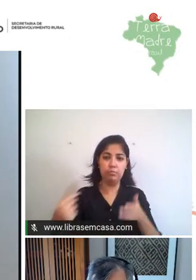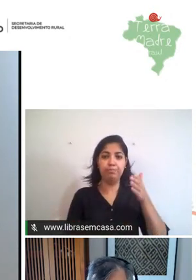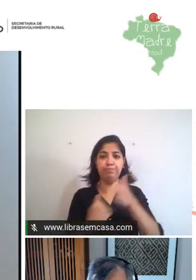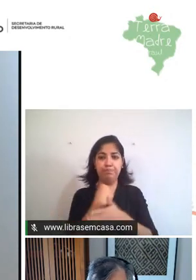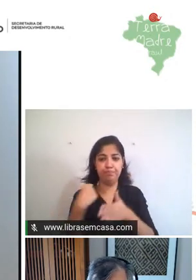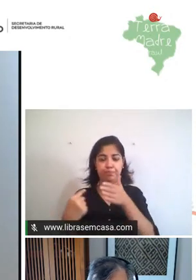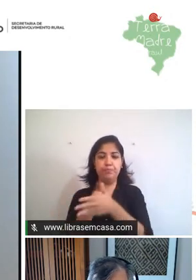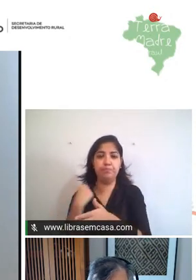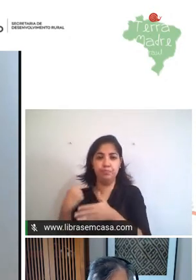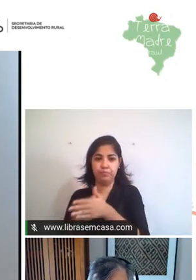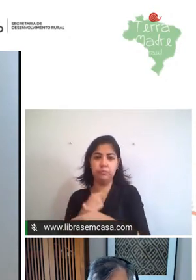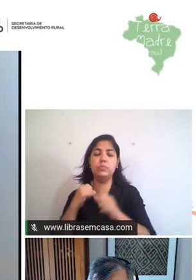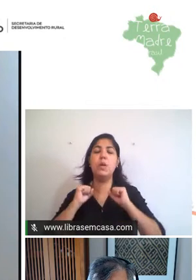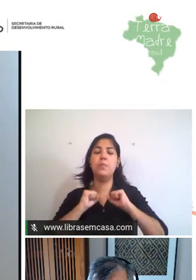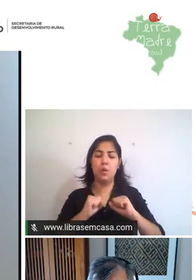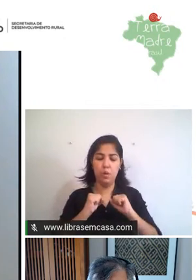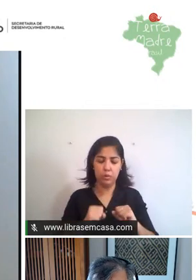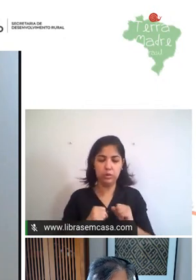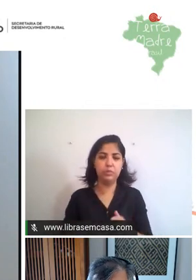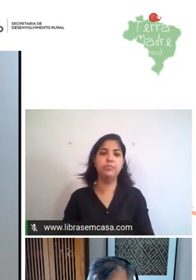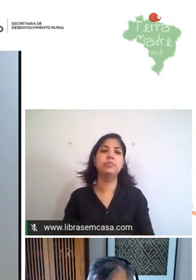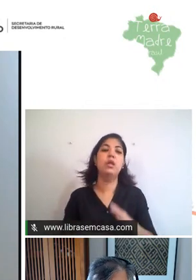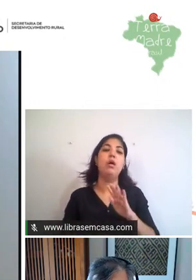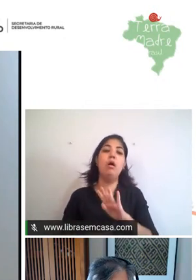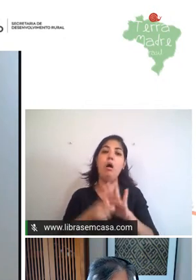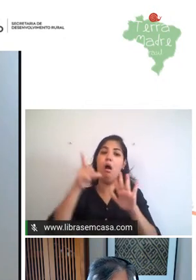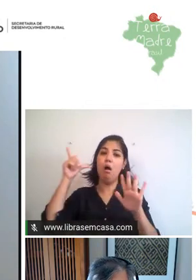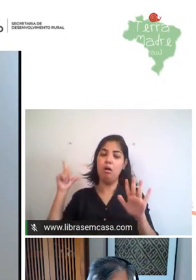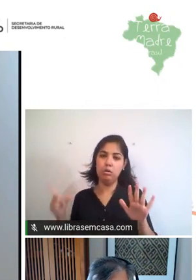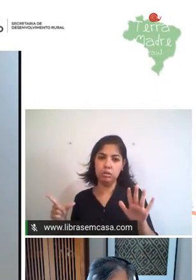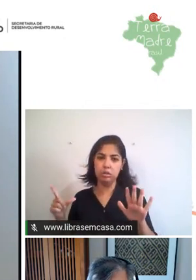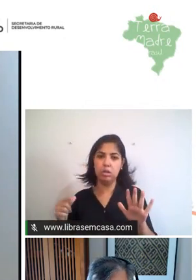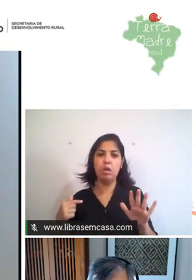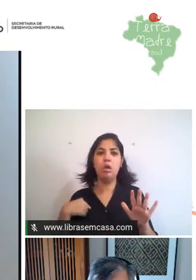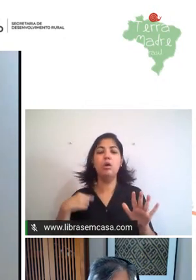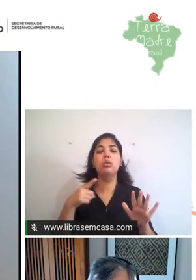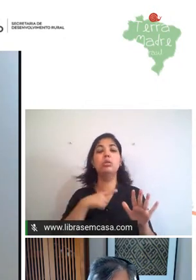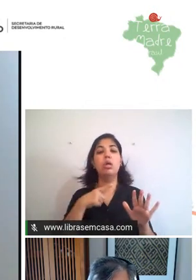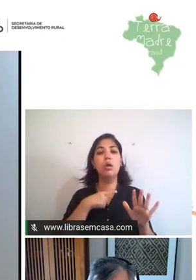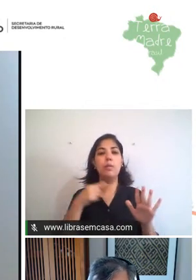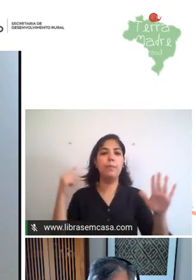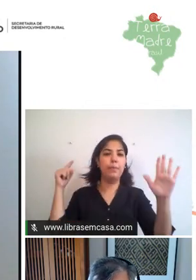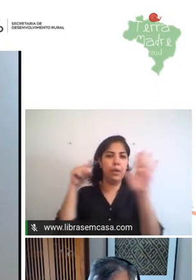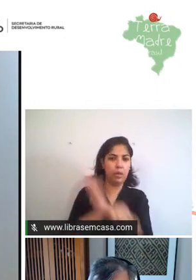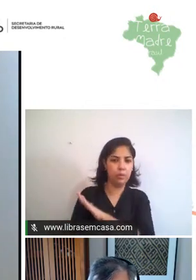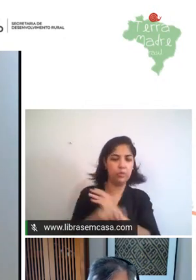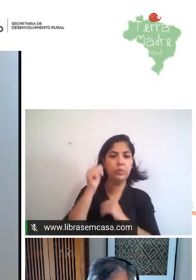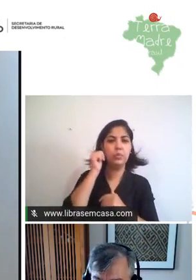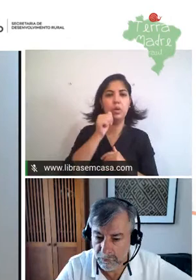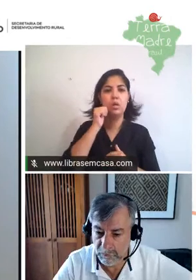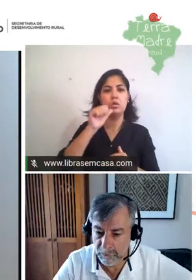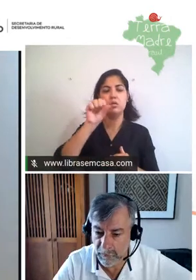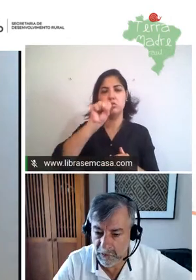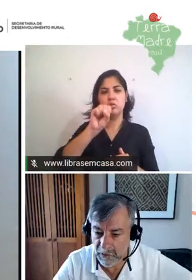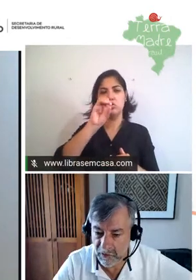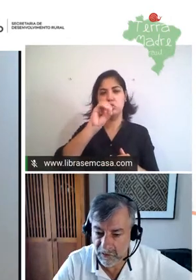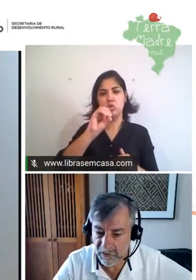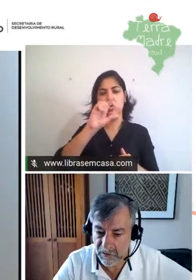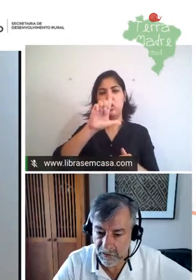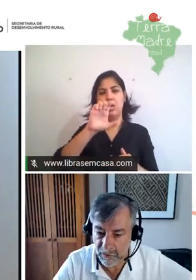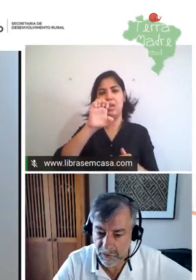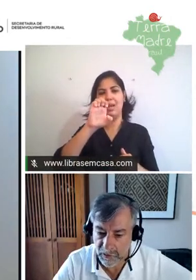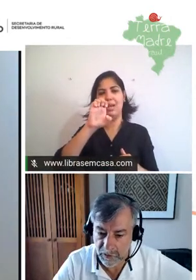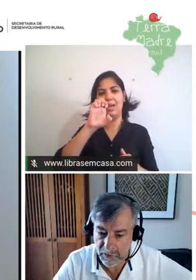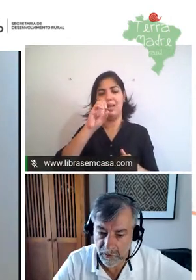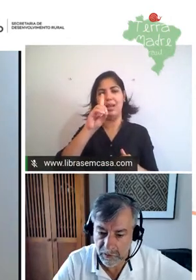Eu vou fazer as perguntas do público. Mas antes disso, eu tenho uma pergunta para a Soledad. Soledad, eu queria que você